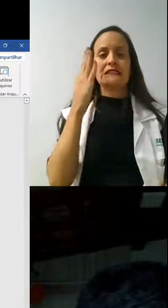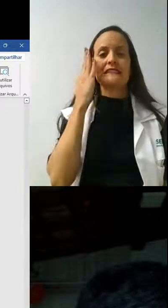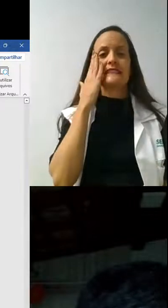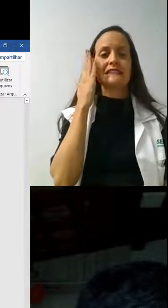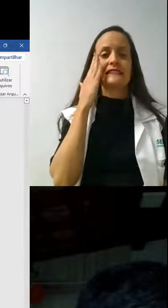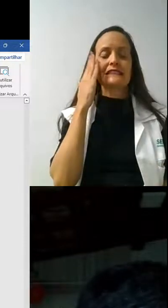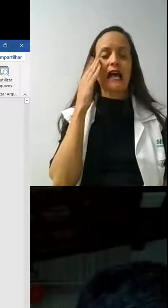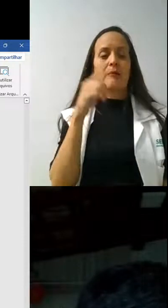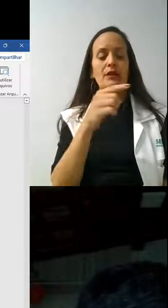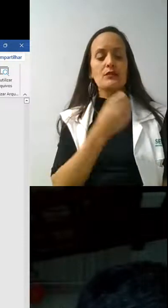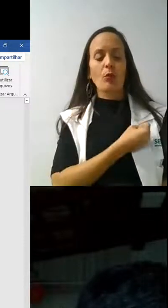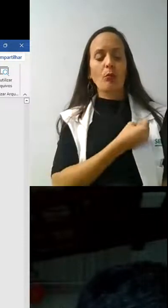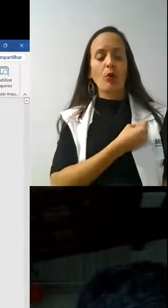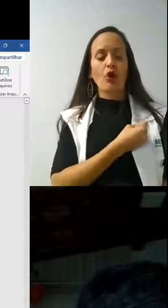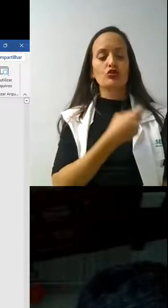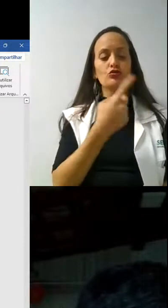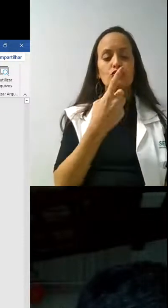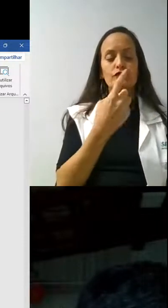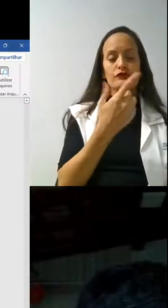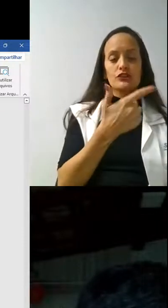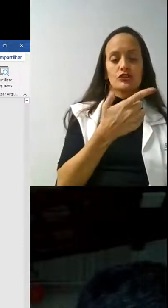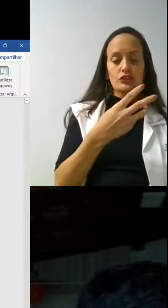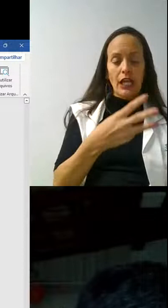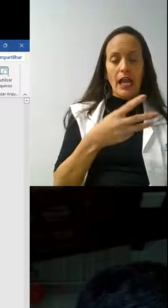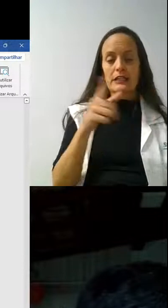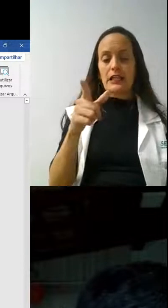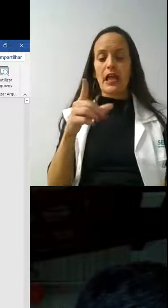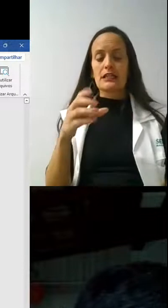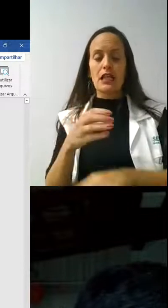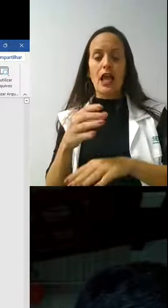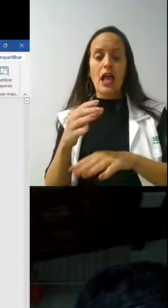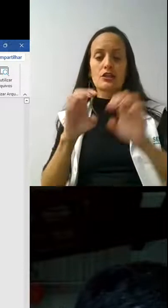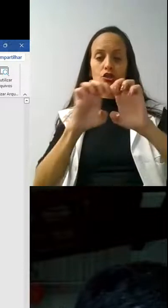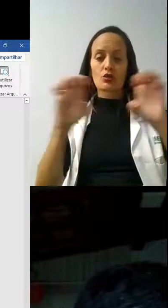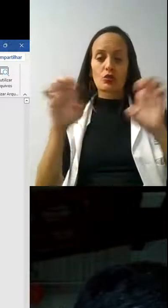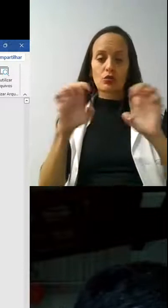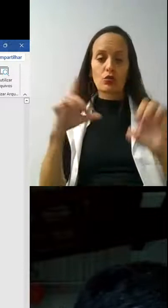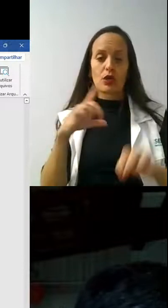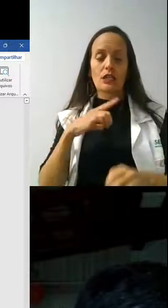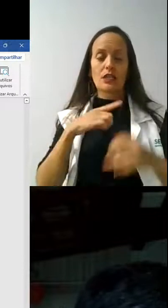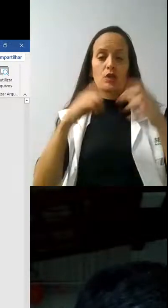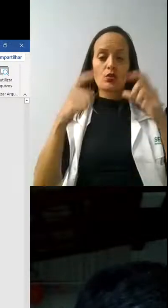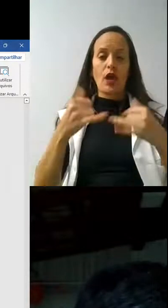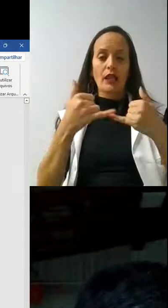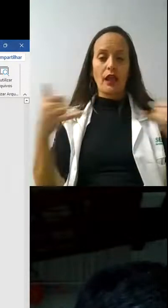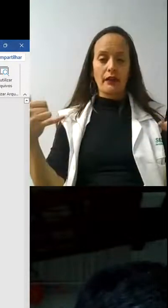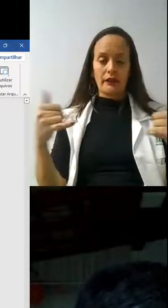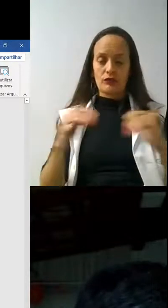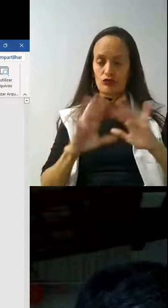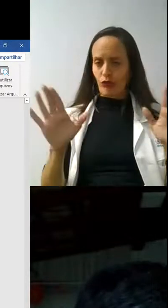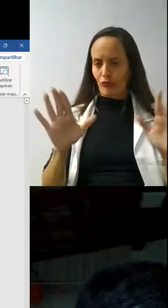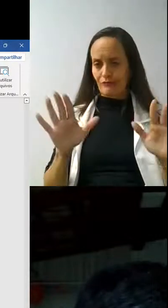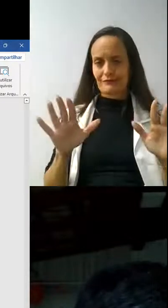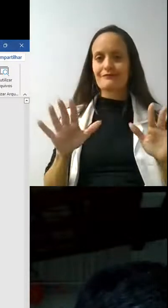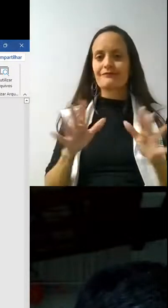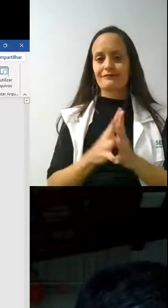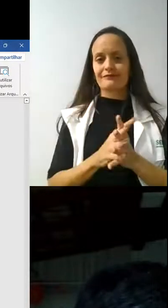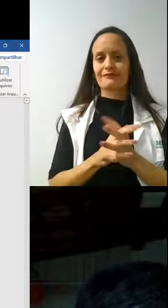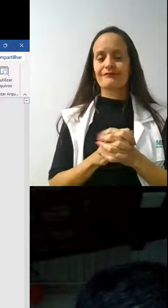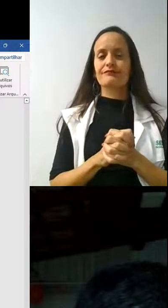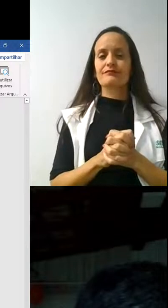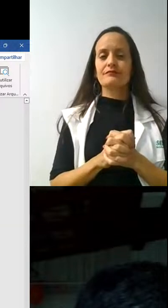número 23, esse aqui é o código dele, e essa aqui é a estrutura que tem na rede secundária. Beleza? E aqui o texto,